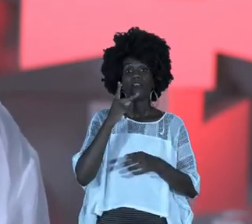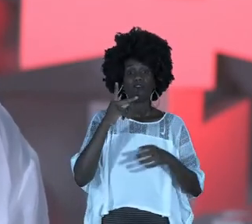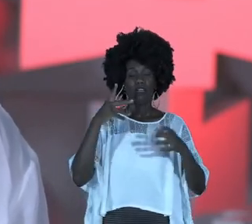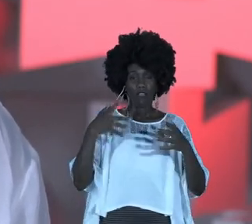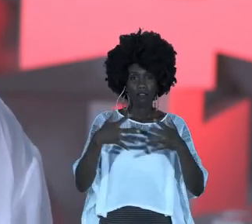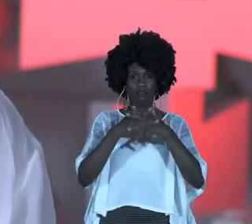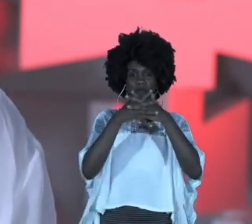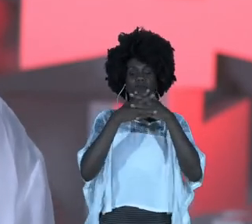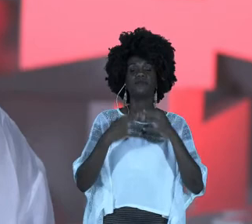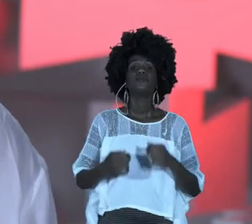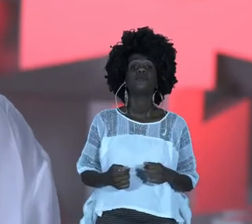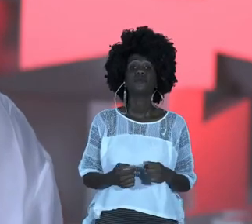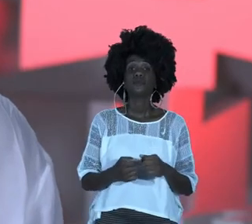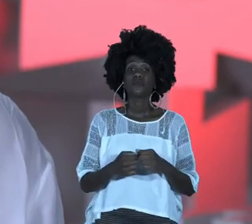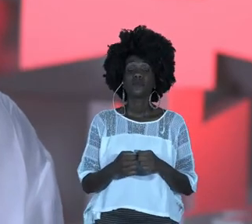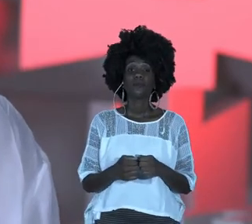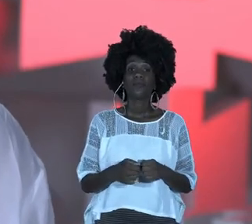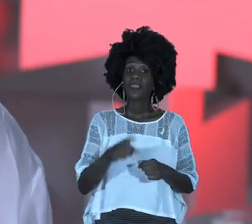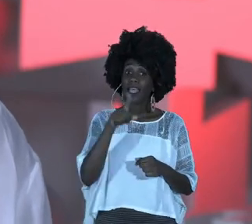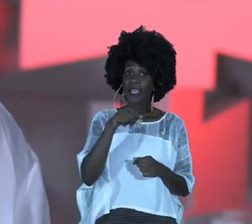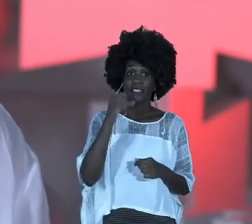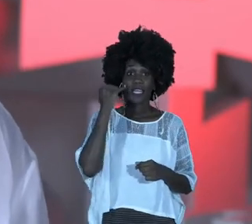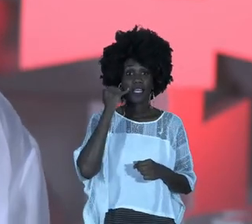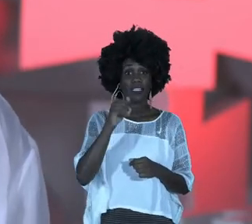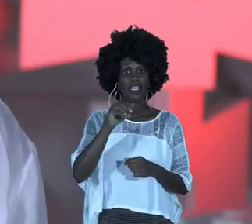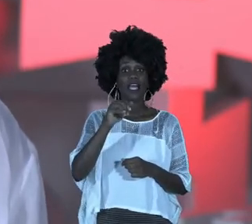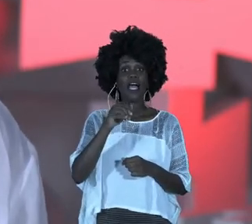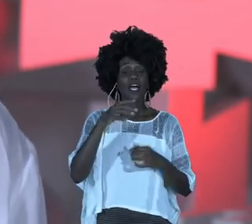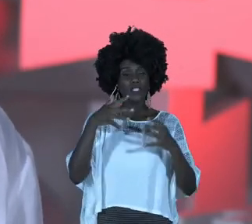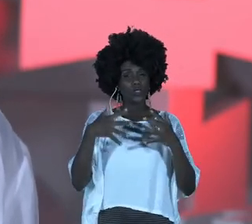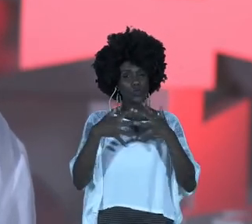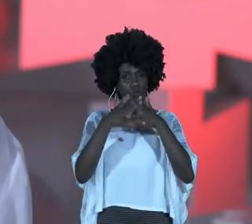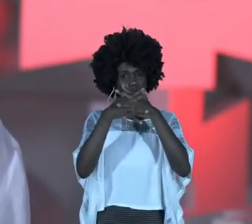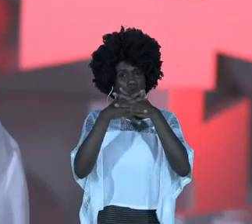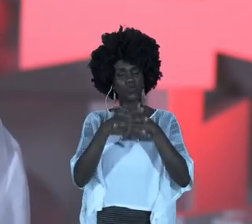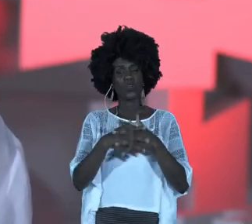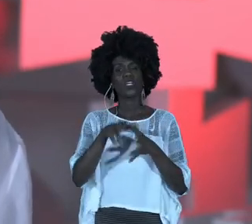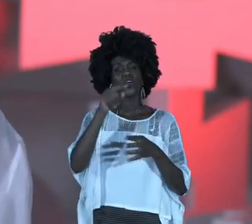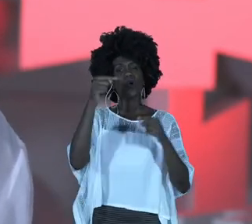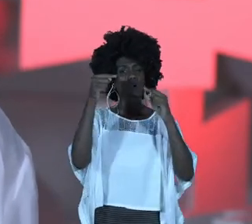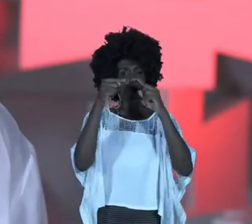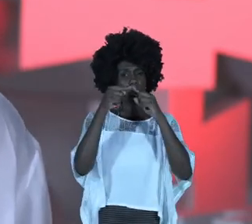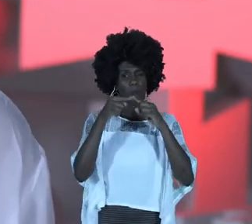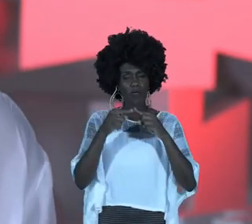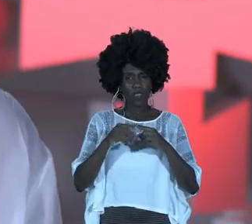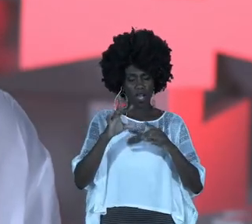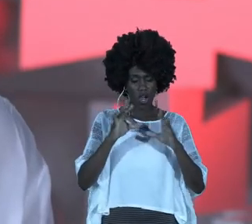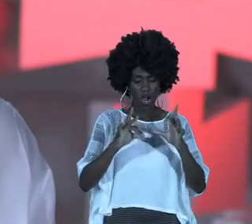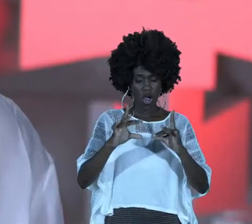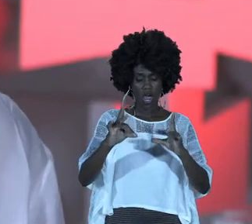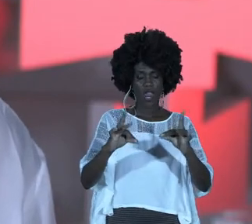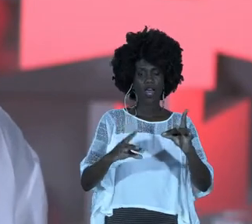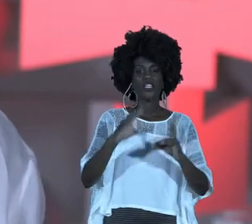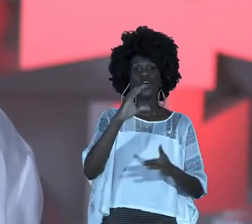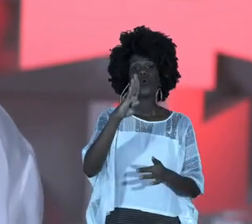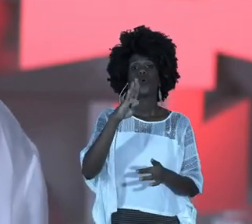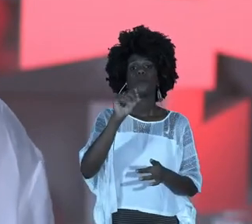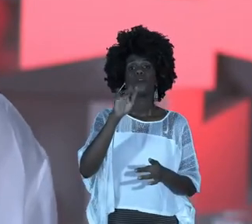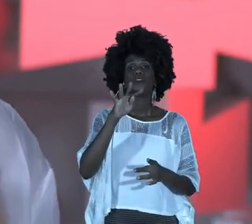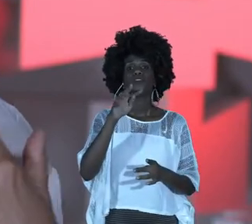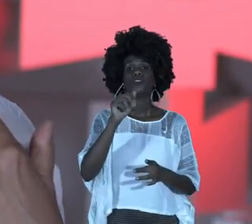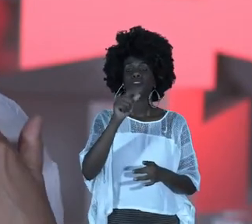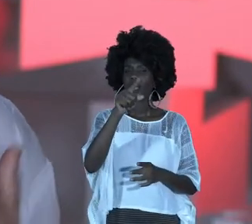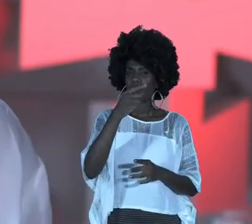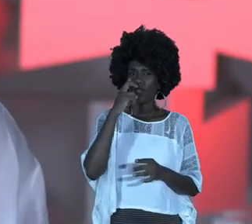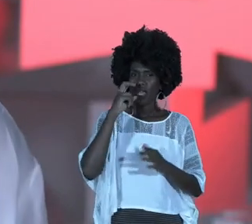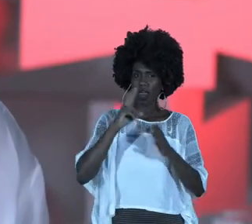choque. E essa ideia do choque se relaciona à colagem cubista. Para esse trabalho, eu gostaria